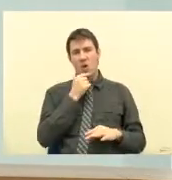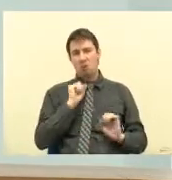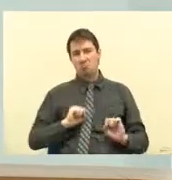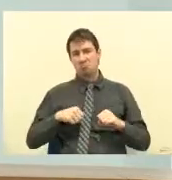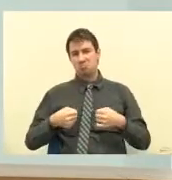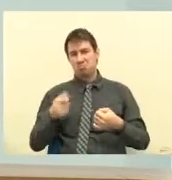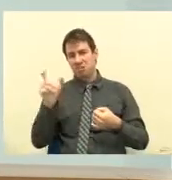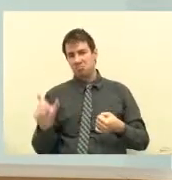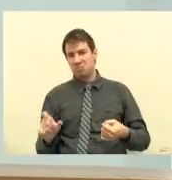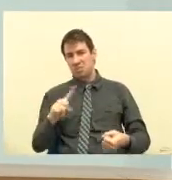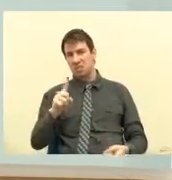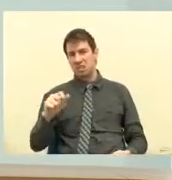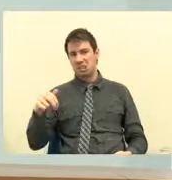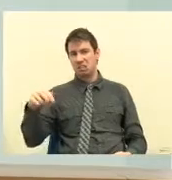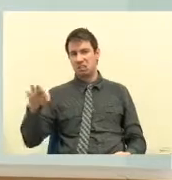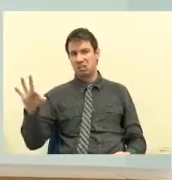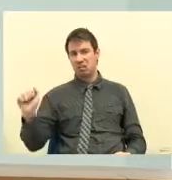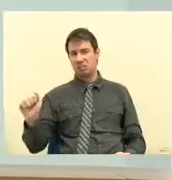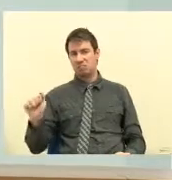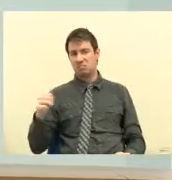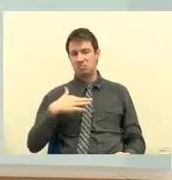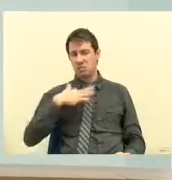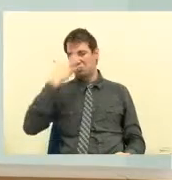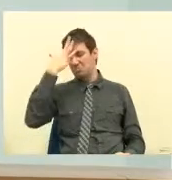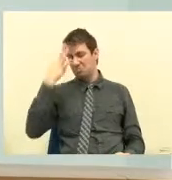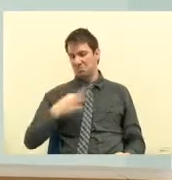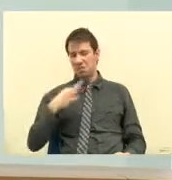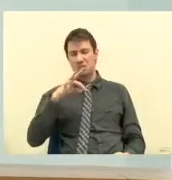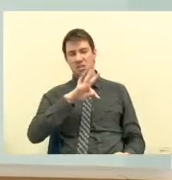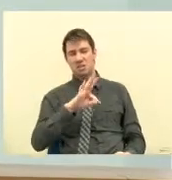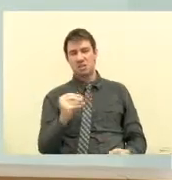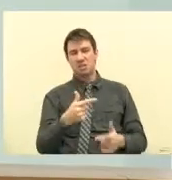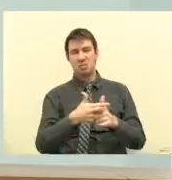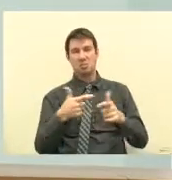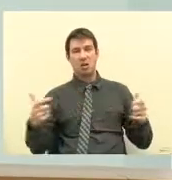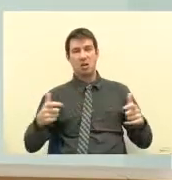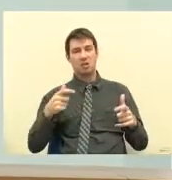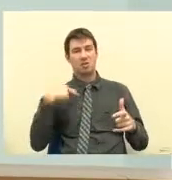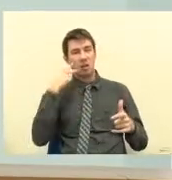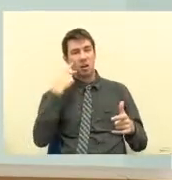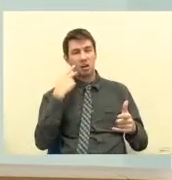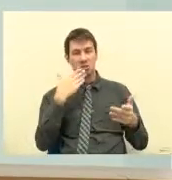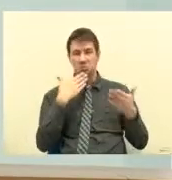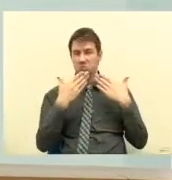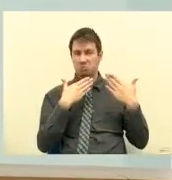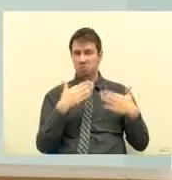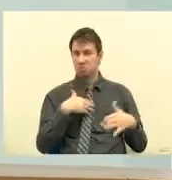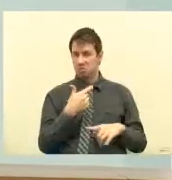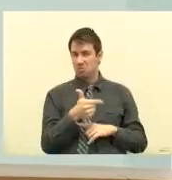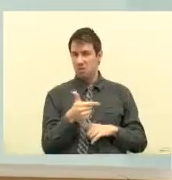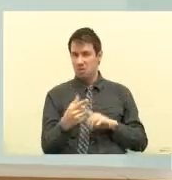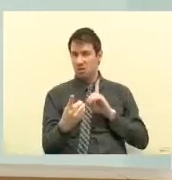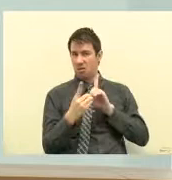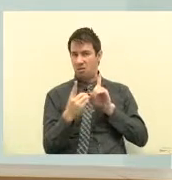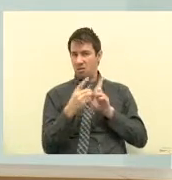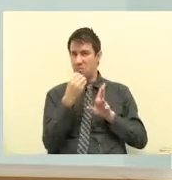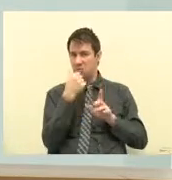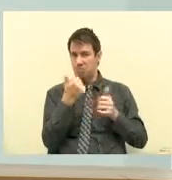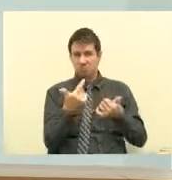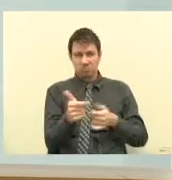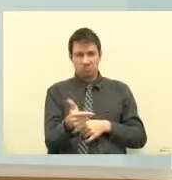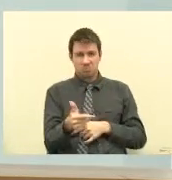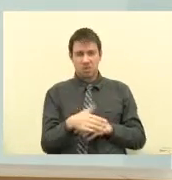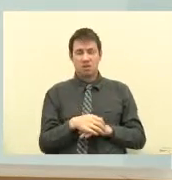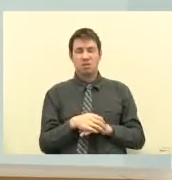Tenho certeza que a maioria dos vereadores são mal atendidos, são maltratados por esse senhor.